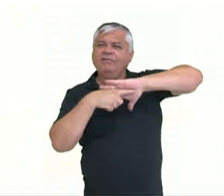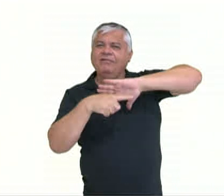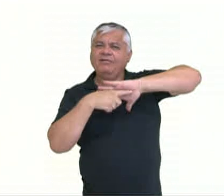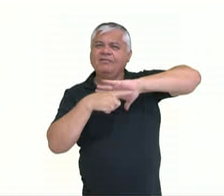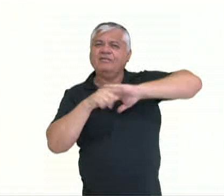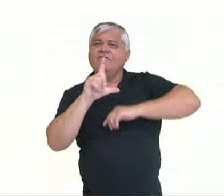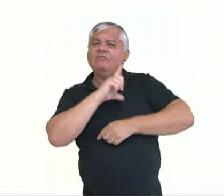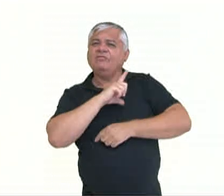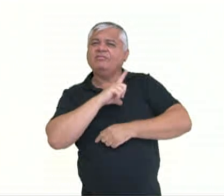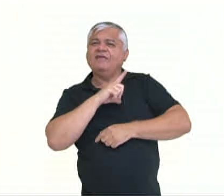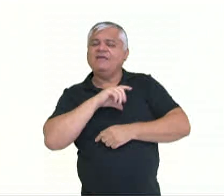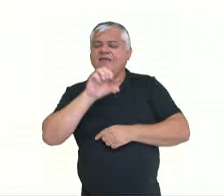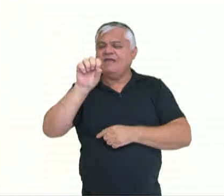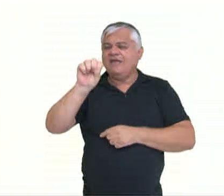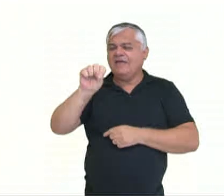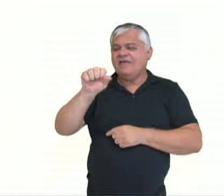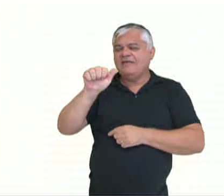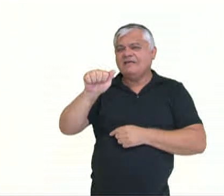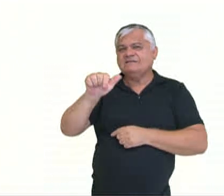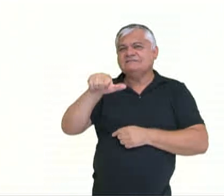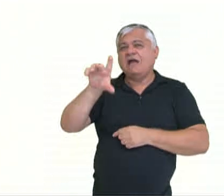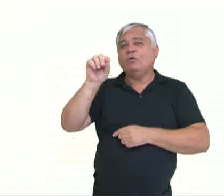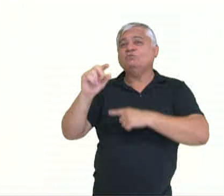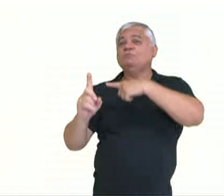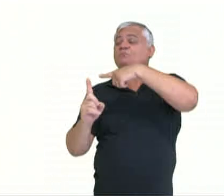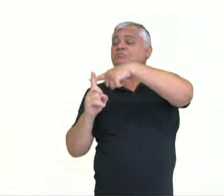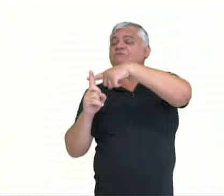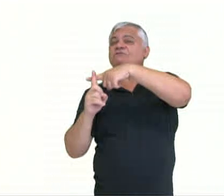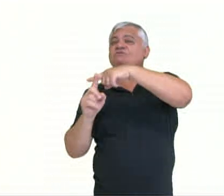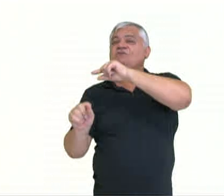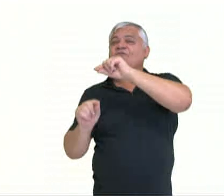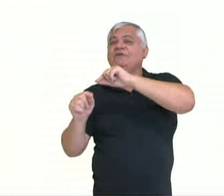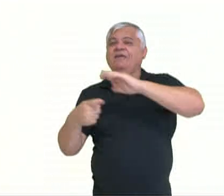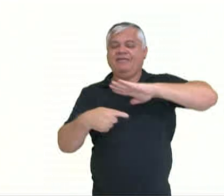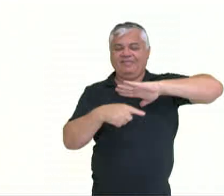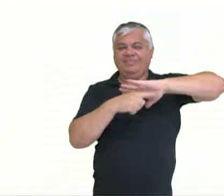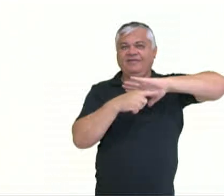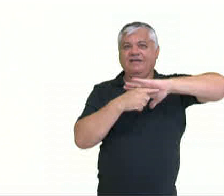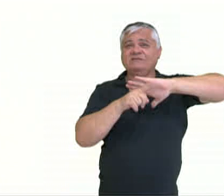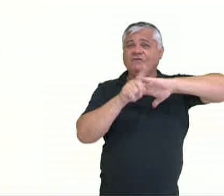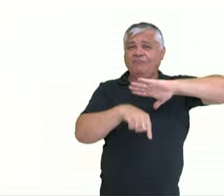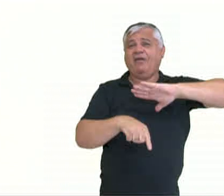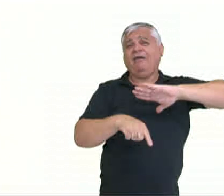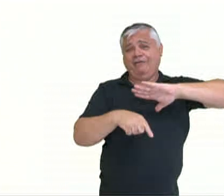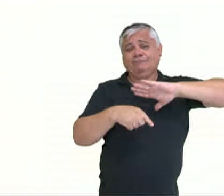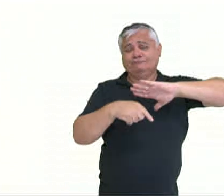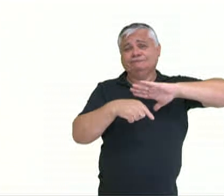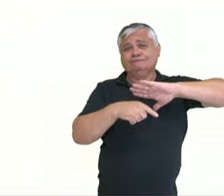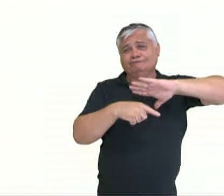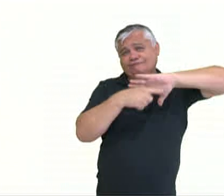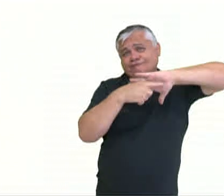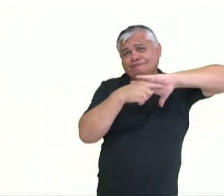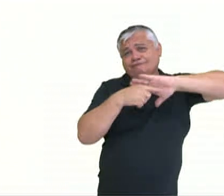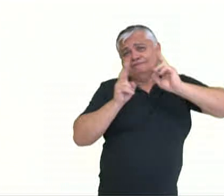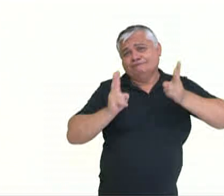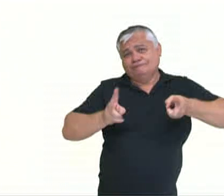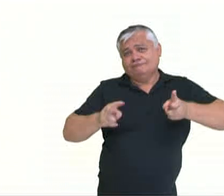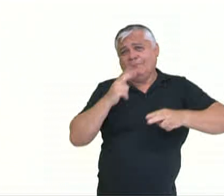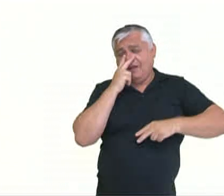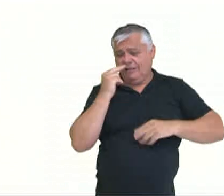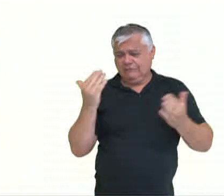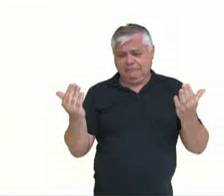saldo, saldo é positivo, negativas é negativo. Então, isso cria um paradoxo,